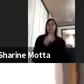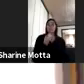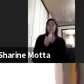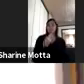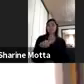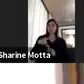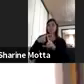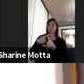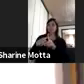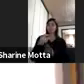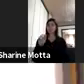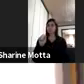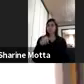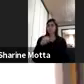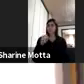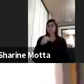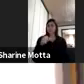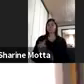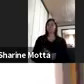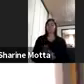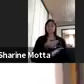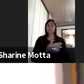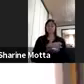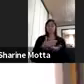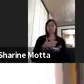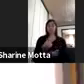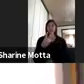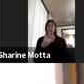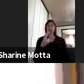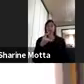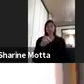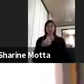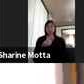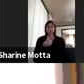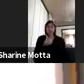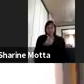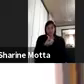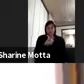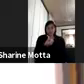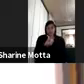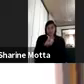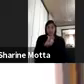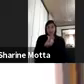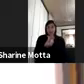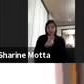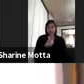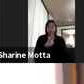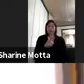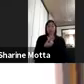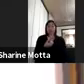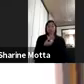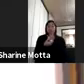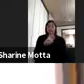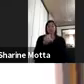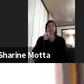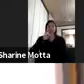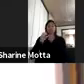muito positivo. A partir de 2016, quando foi editada em 6 de outubro, a